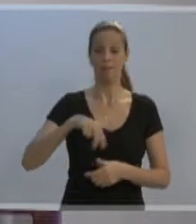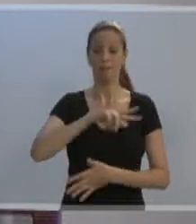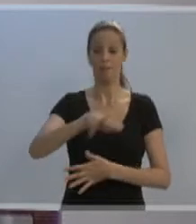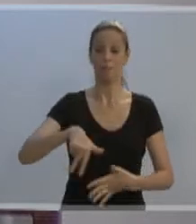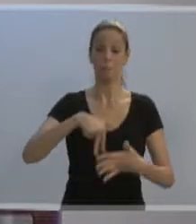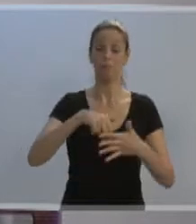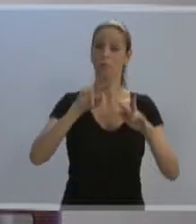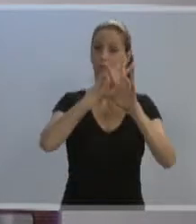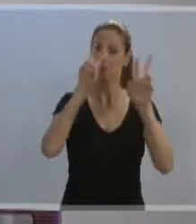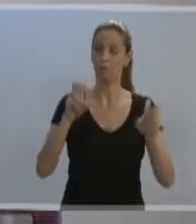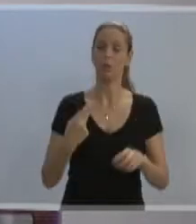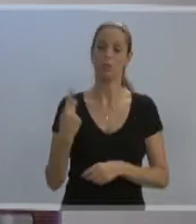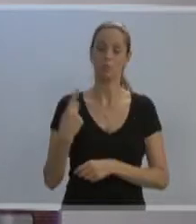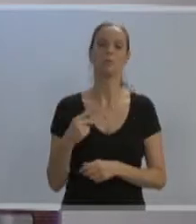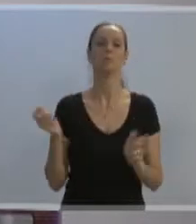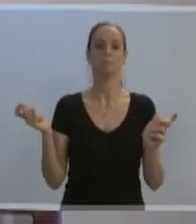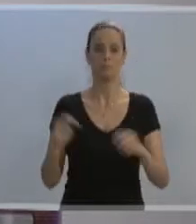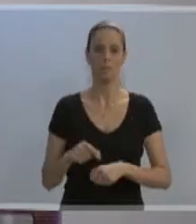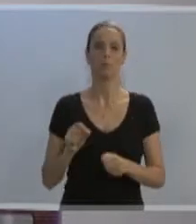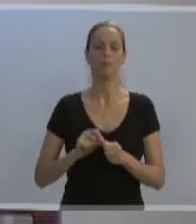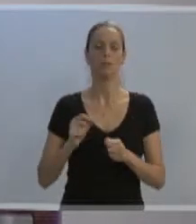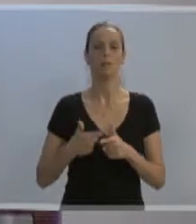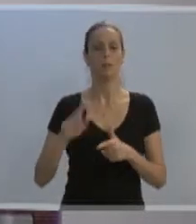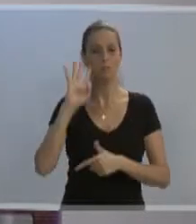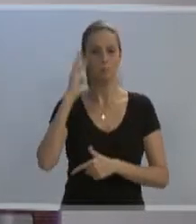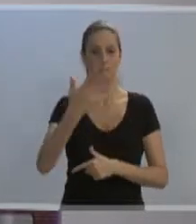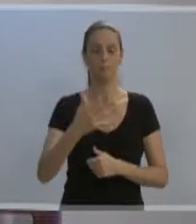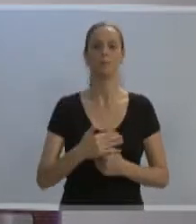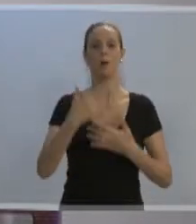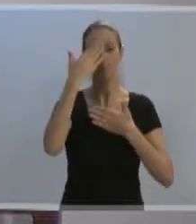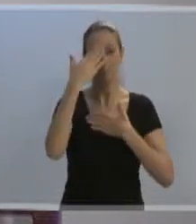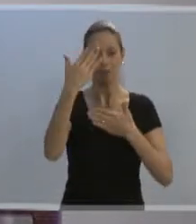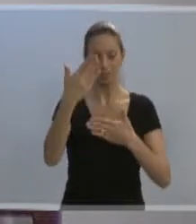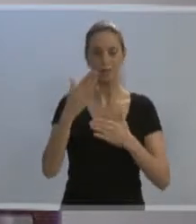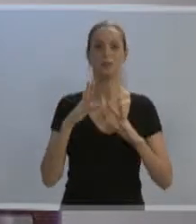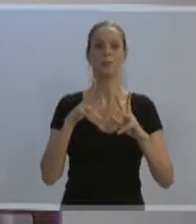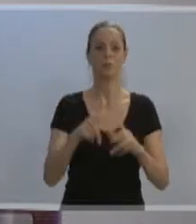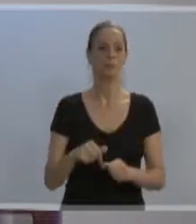pra tribuna vereador aumentão seria isso na tarde de hoje obrigado senhores vereadores